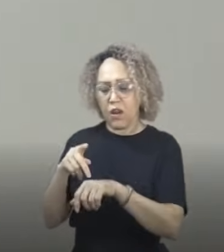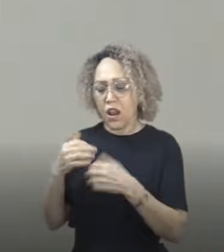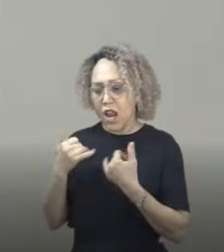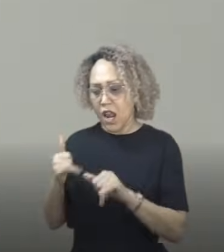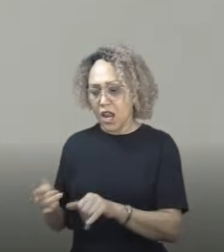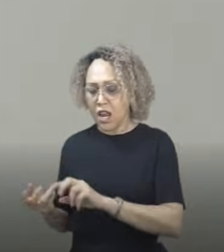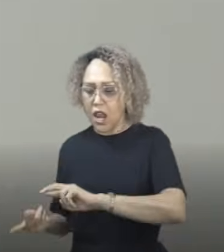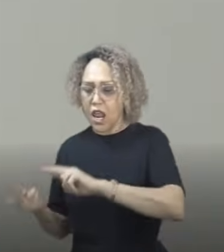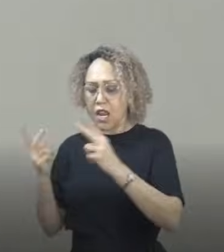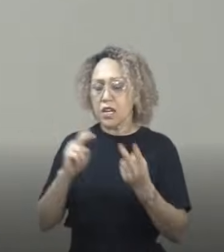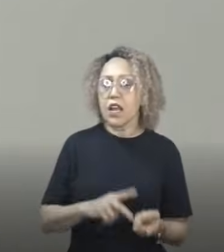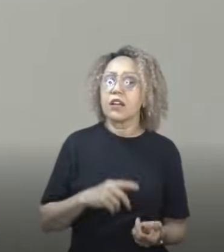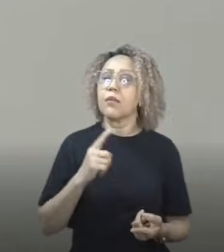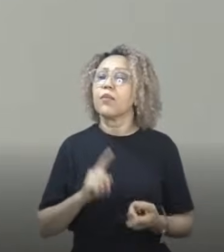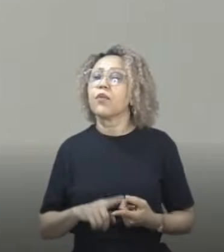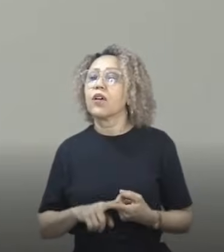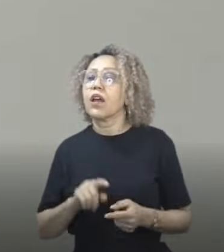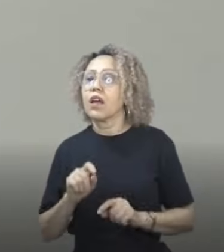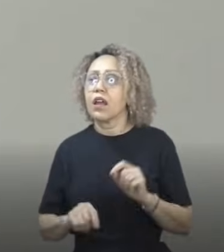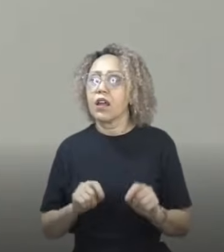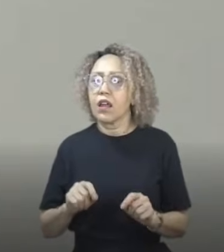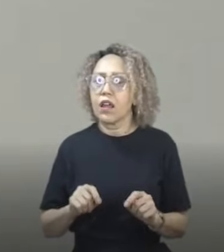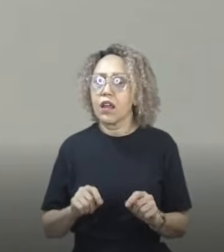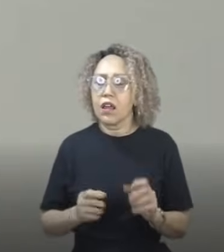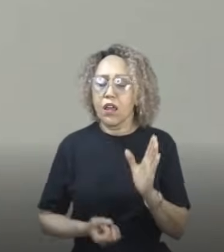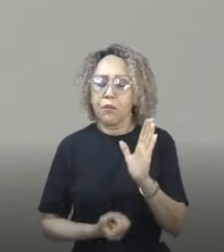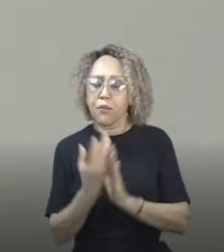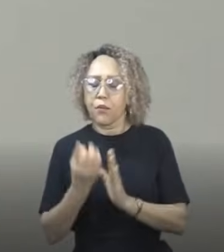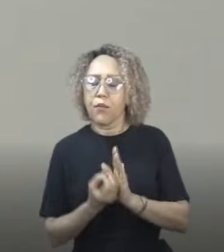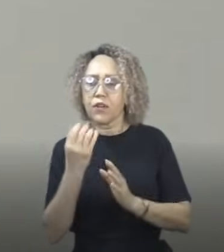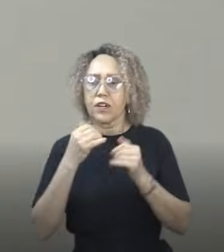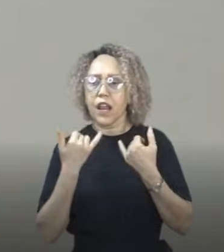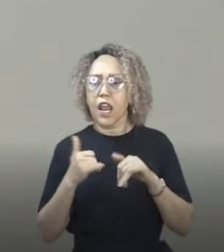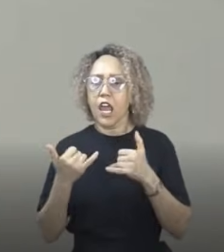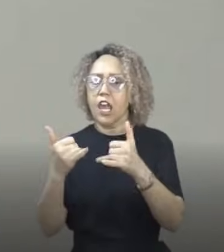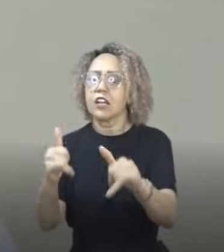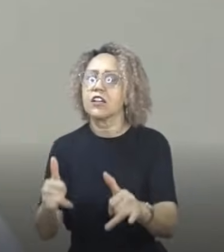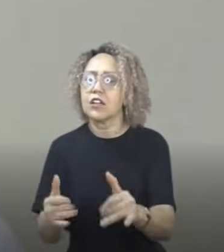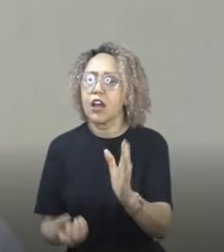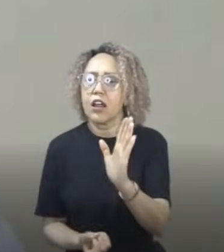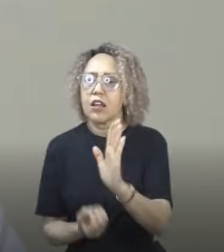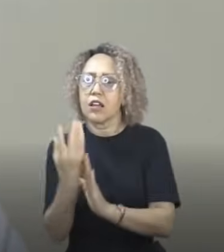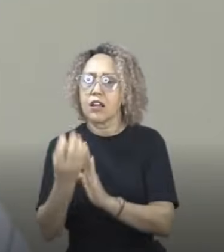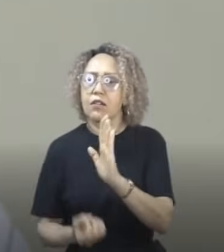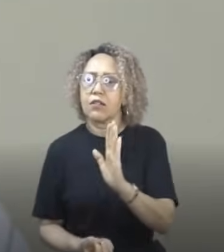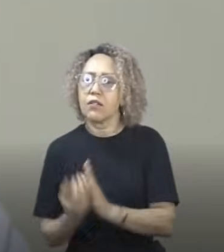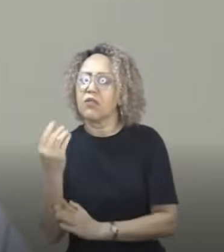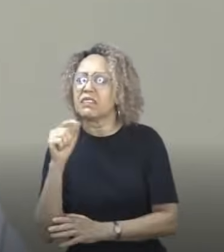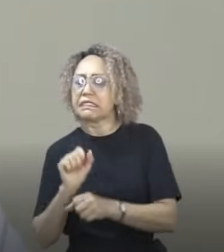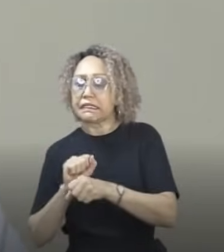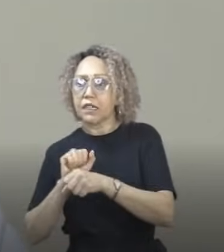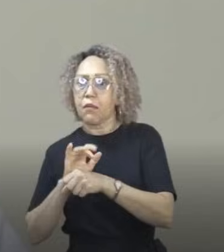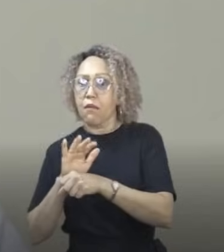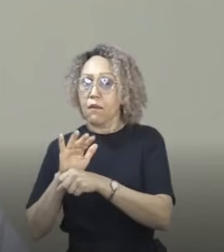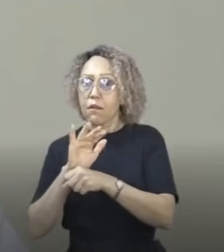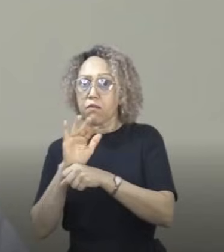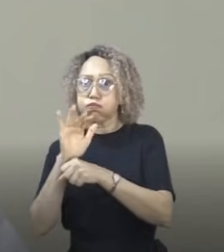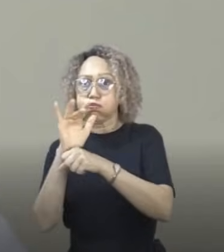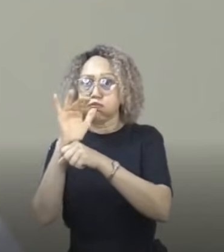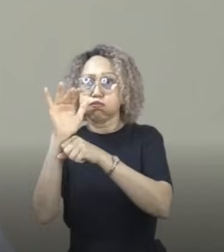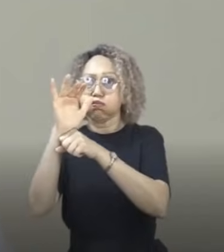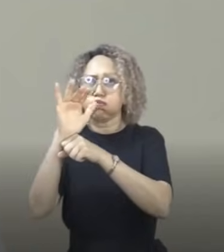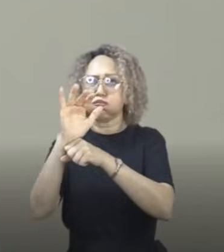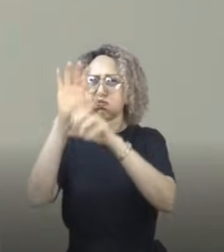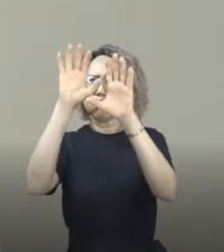energética porque é da produção de energia que se produz mais gases de efeito estufa que provoca aquecimento